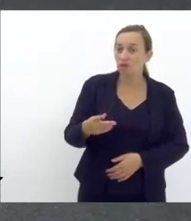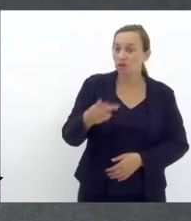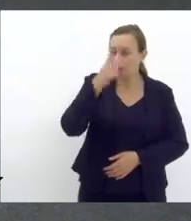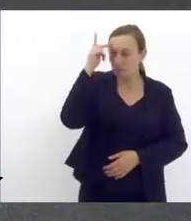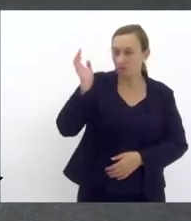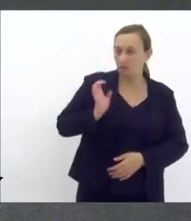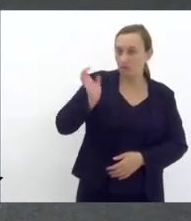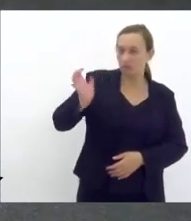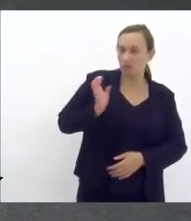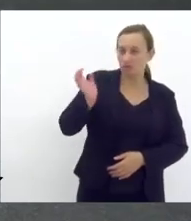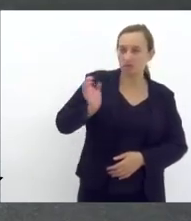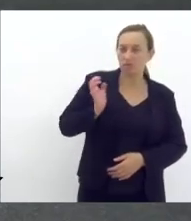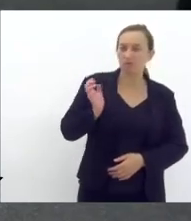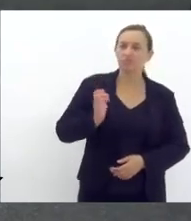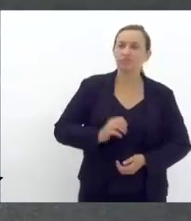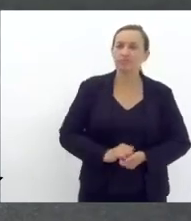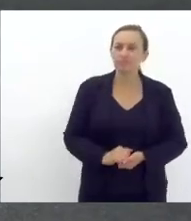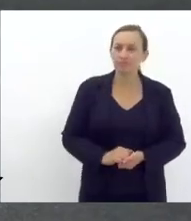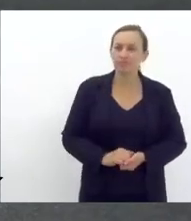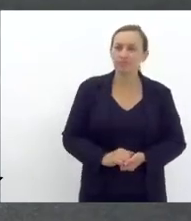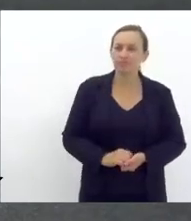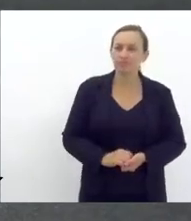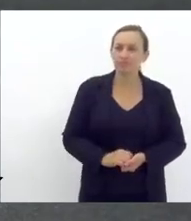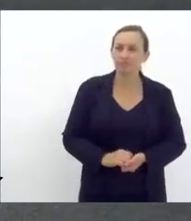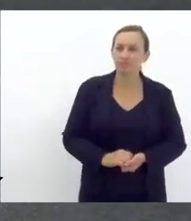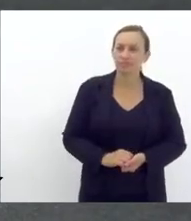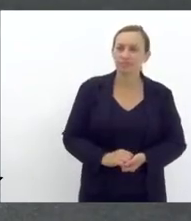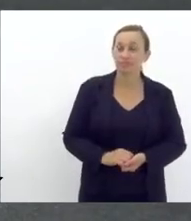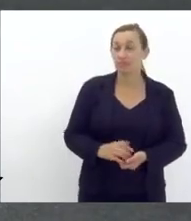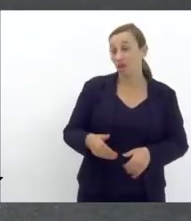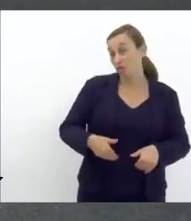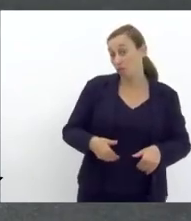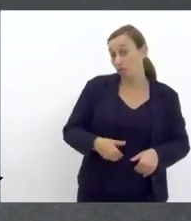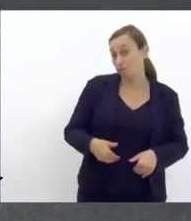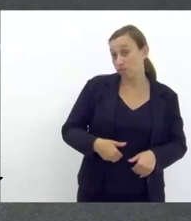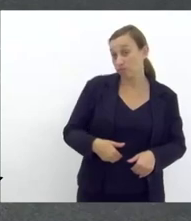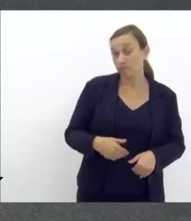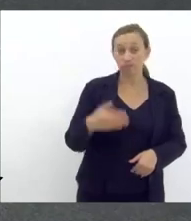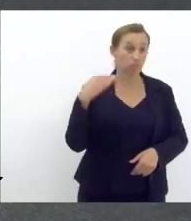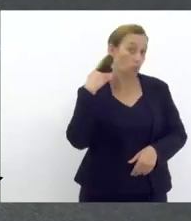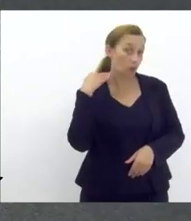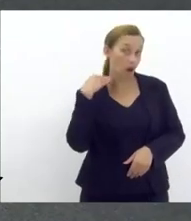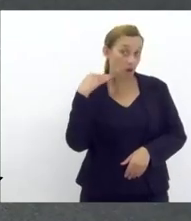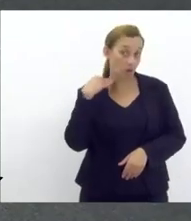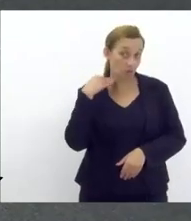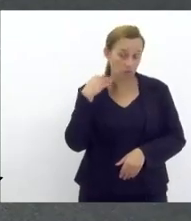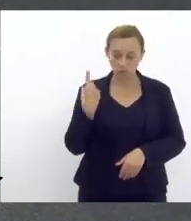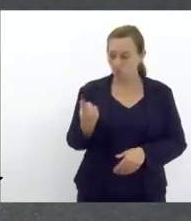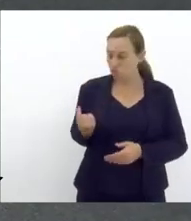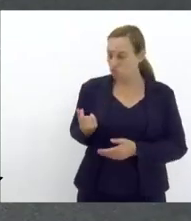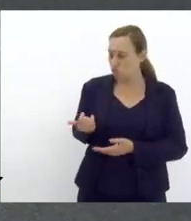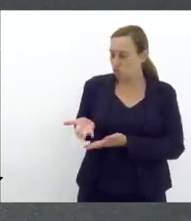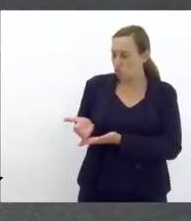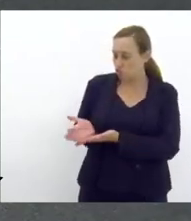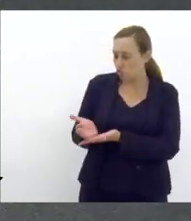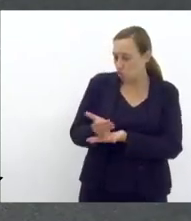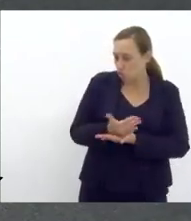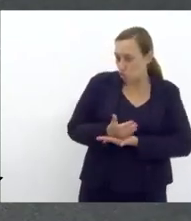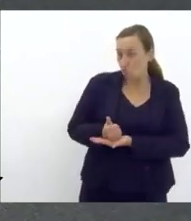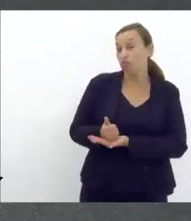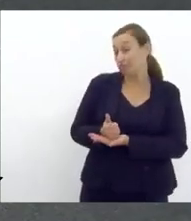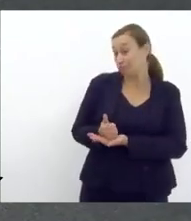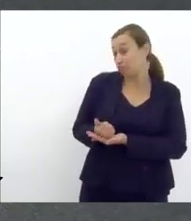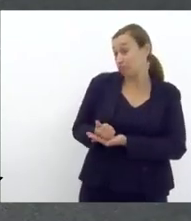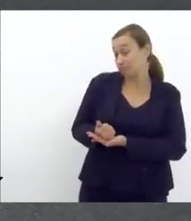país exatamente aqueles que proliferam a lógica da Fome os bancos lucraram como sempre banco lucra